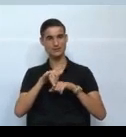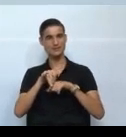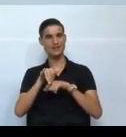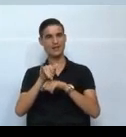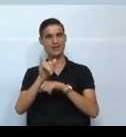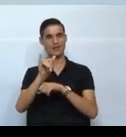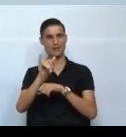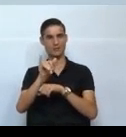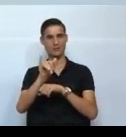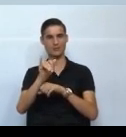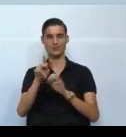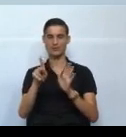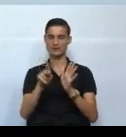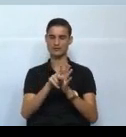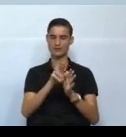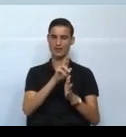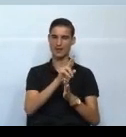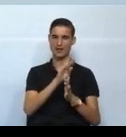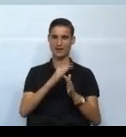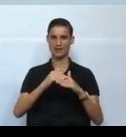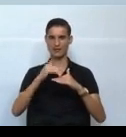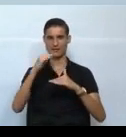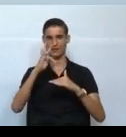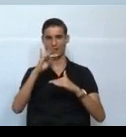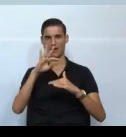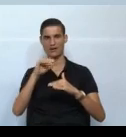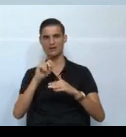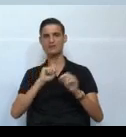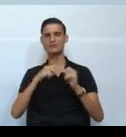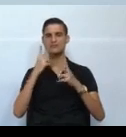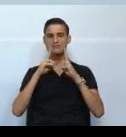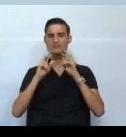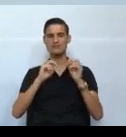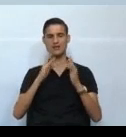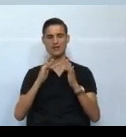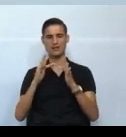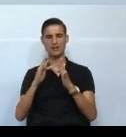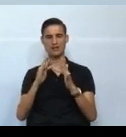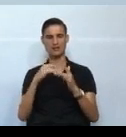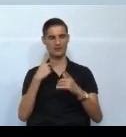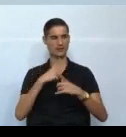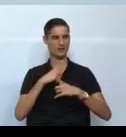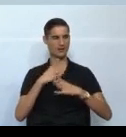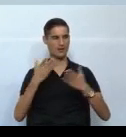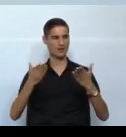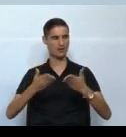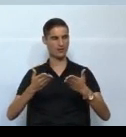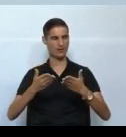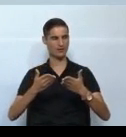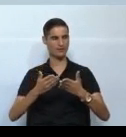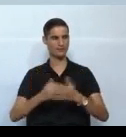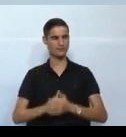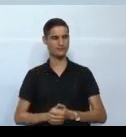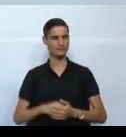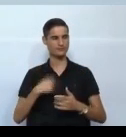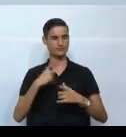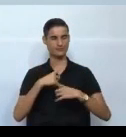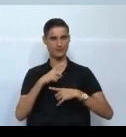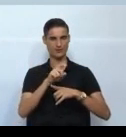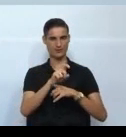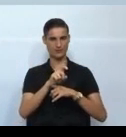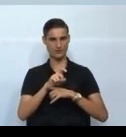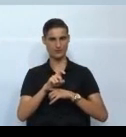y em função de r θ, olha o que nós temos, qual é a relação que nós temos agora. Nós temos